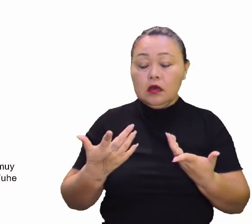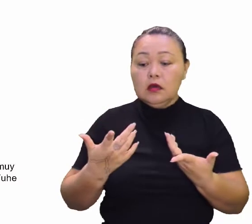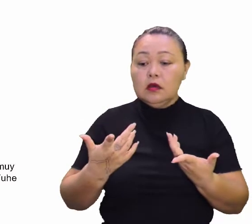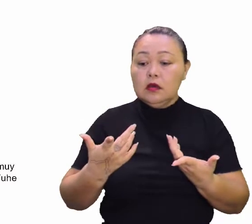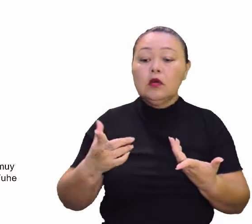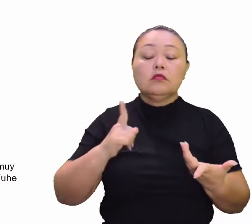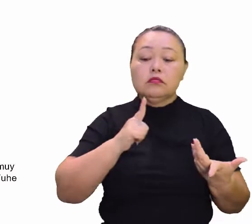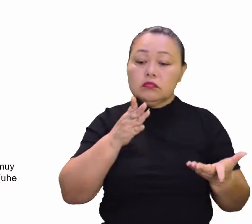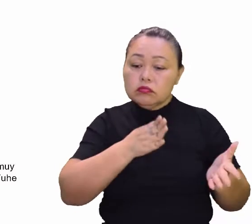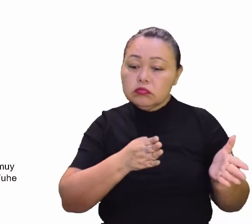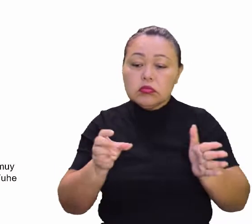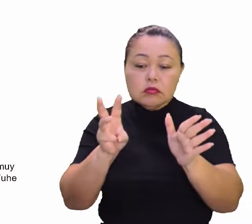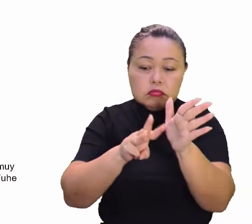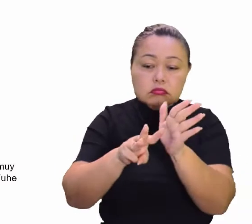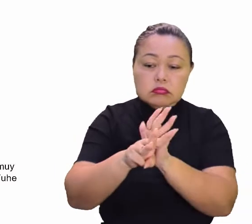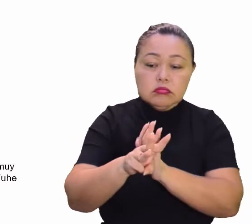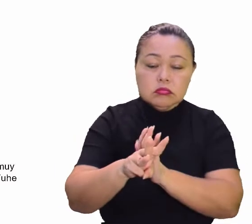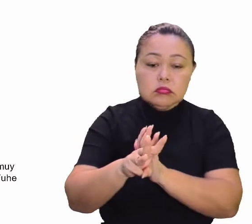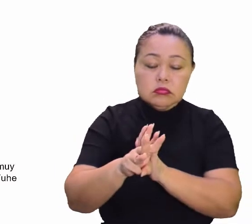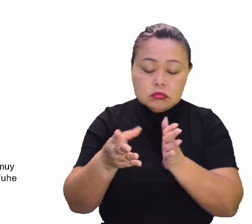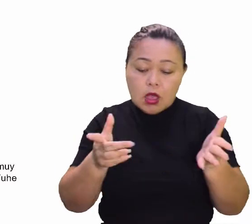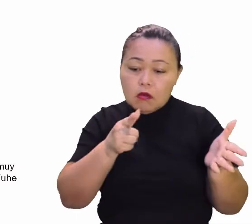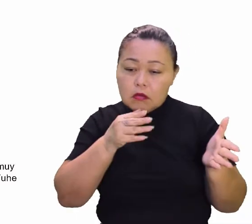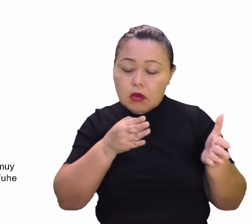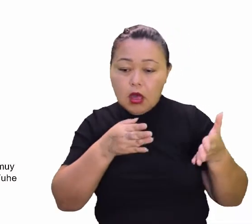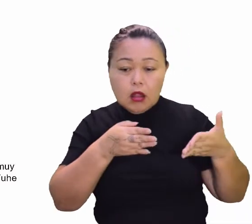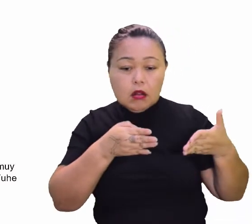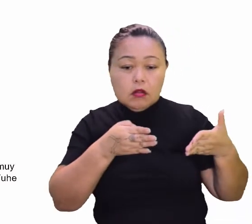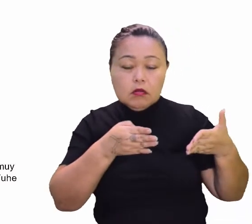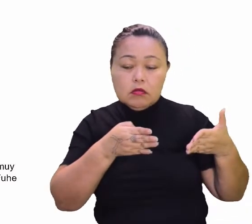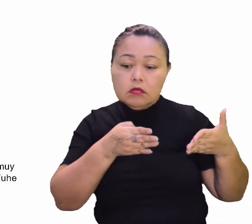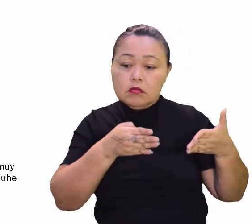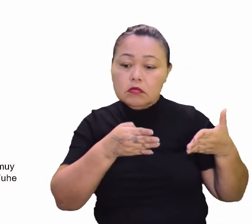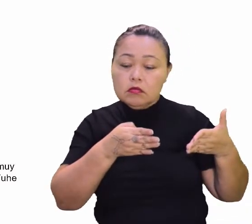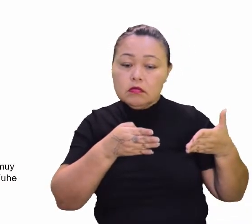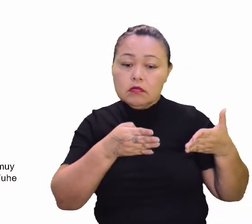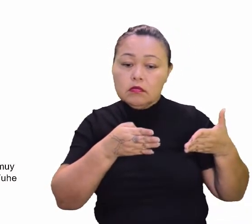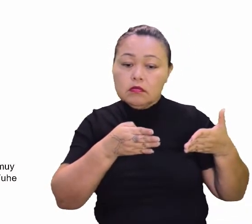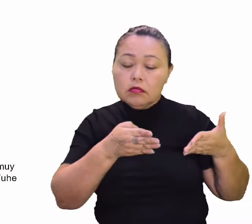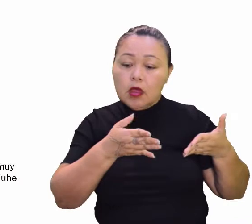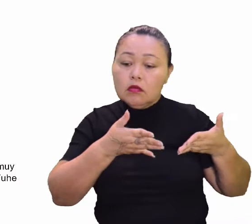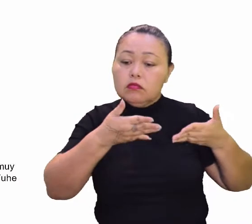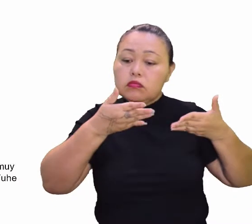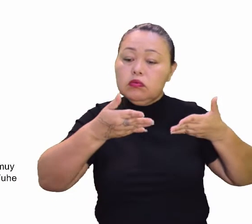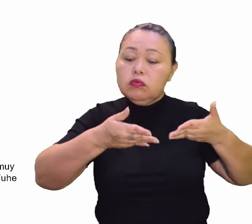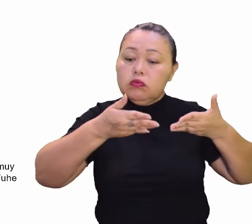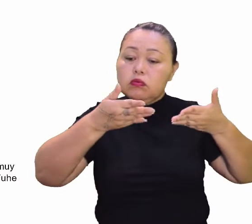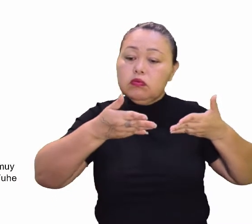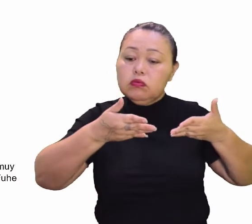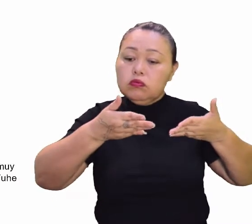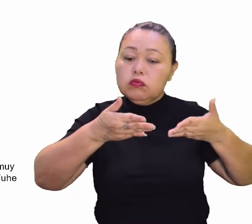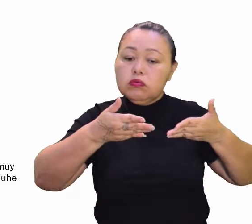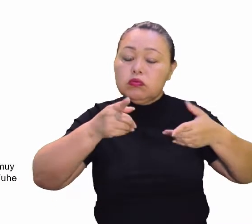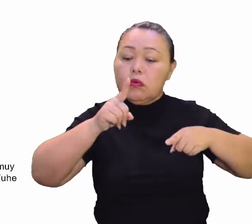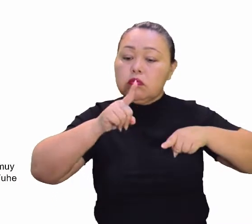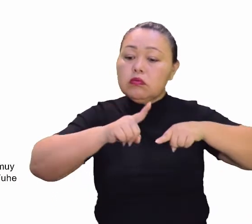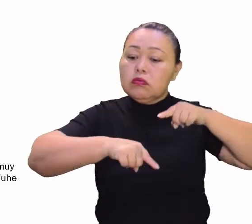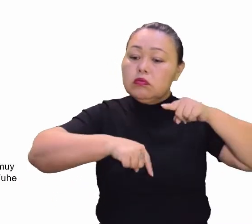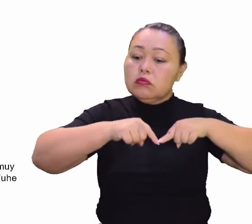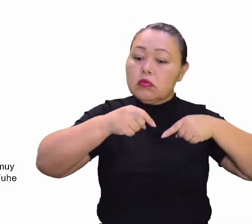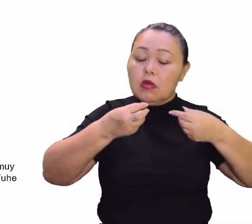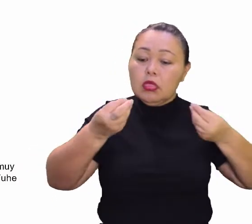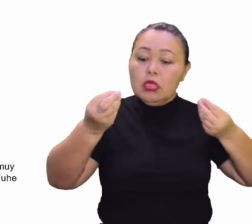capacidade que o rio Madeira tem de levar em suspensão matéria